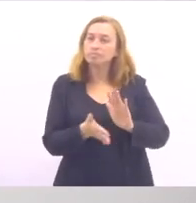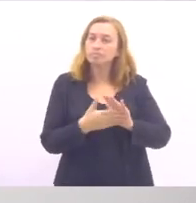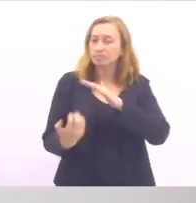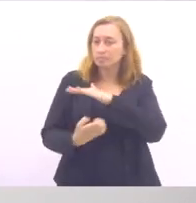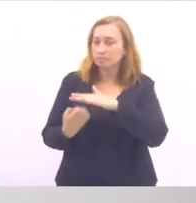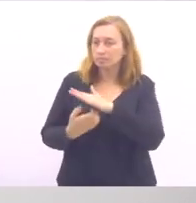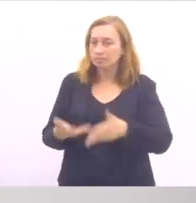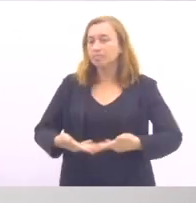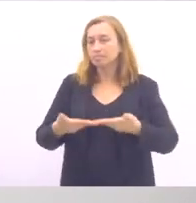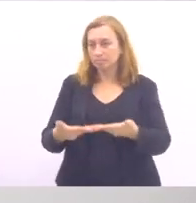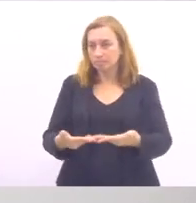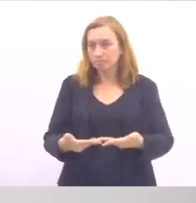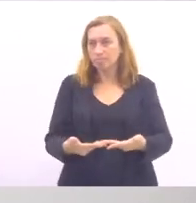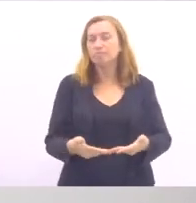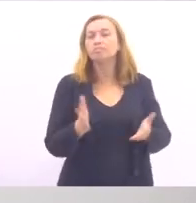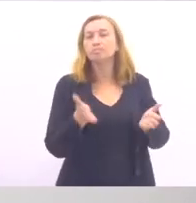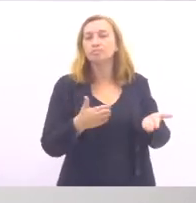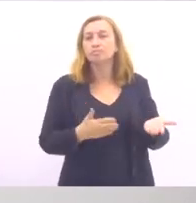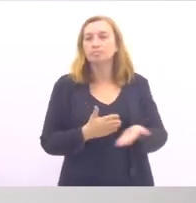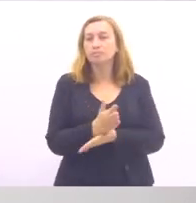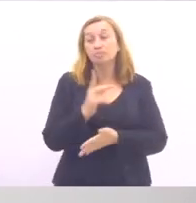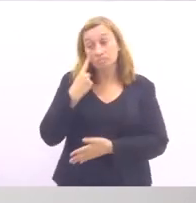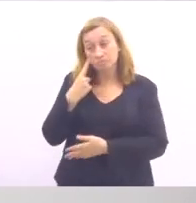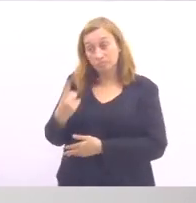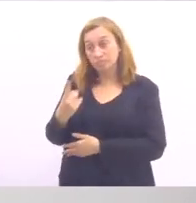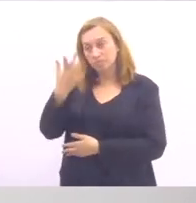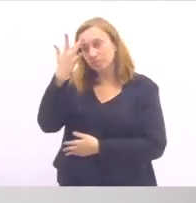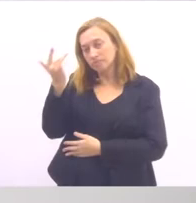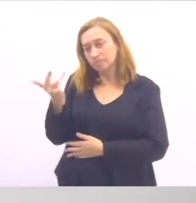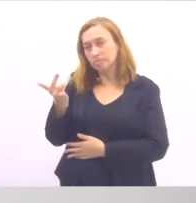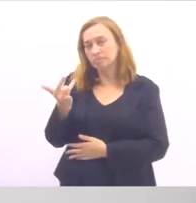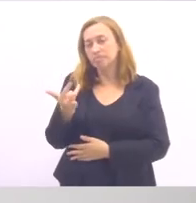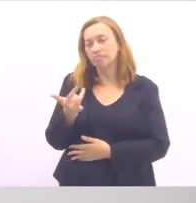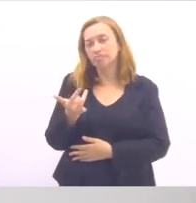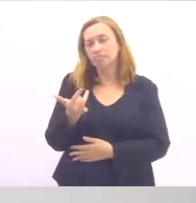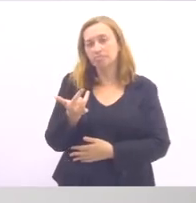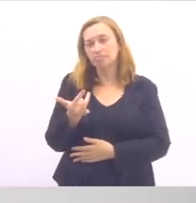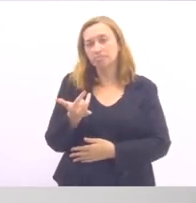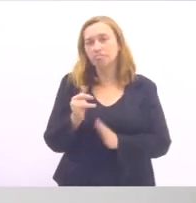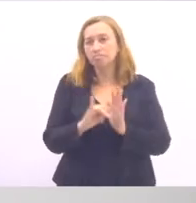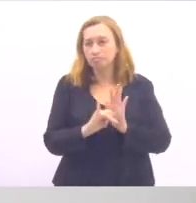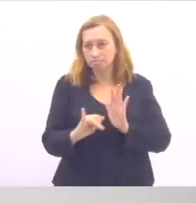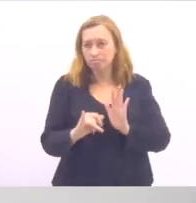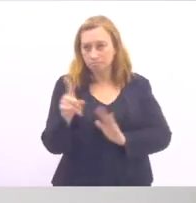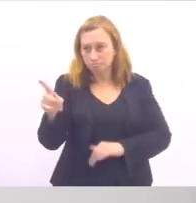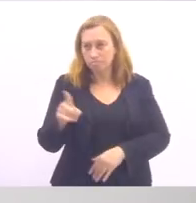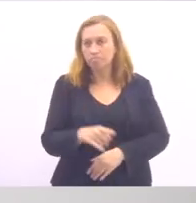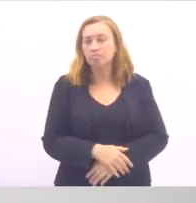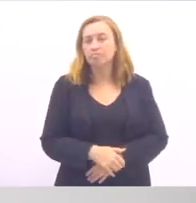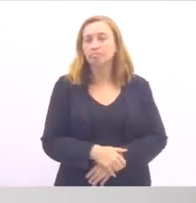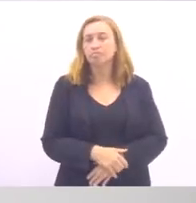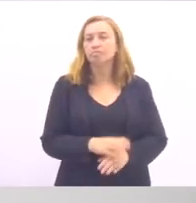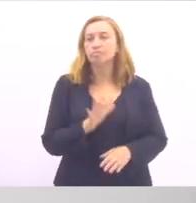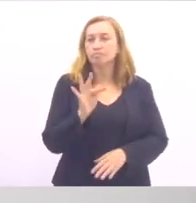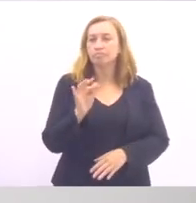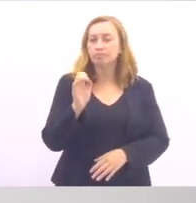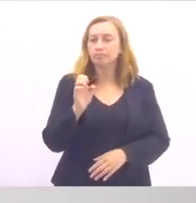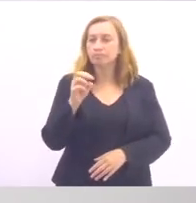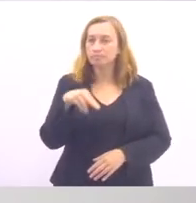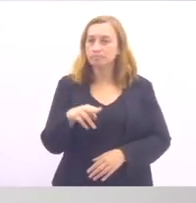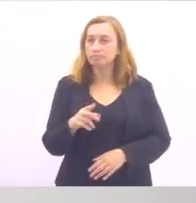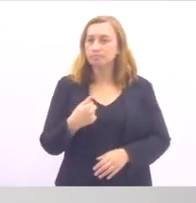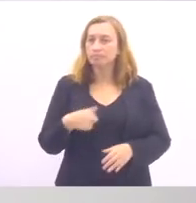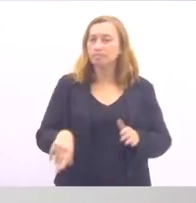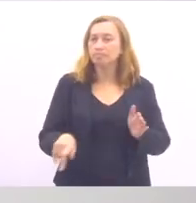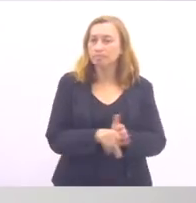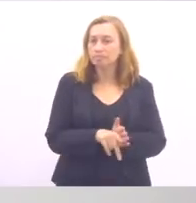vão entregar. Então, hoje foi aprovado, vocês podem olhar amanhã na publicação do que foi aprovado hoje na FECAM. Eu faço